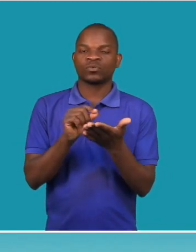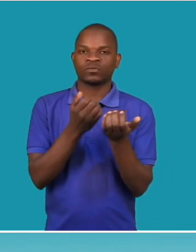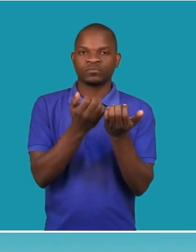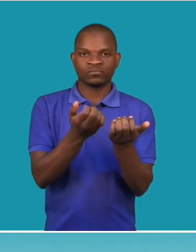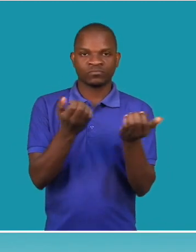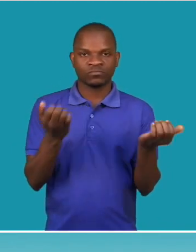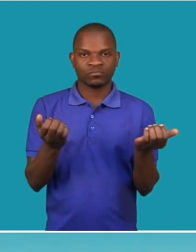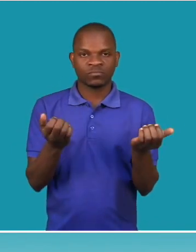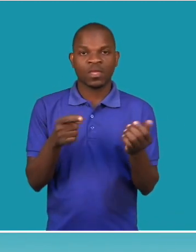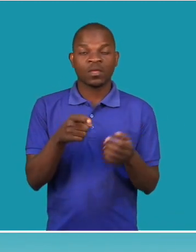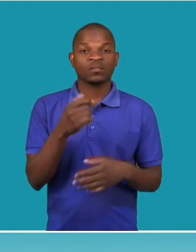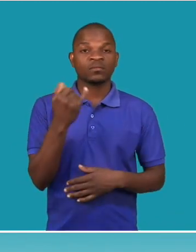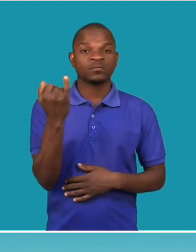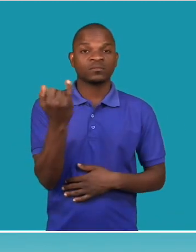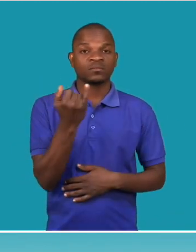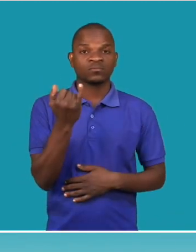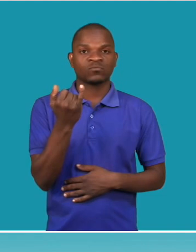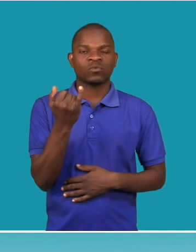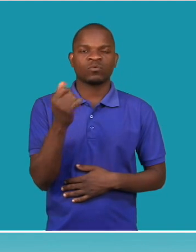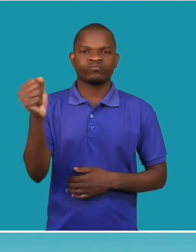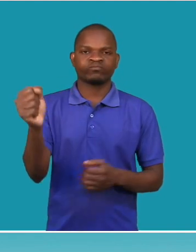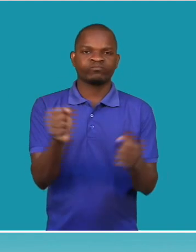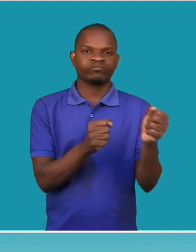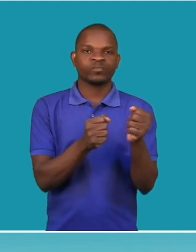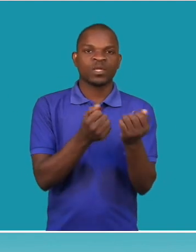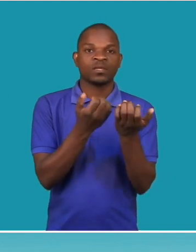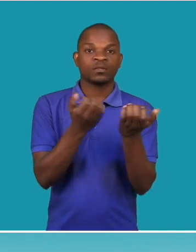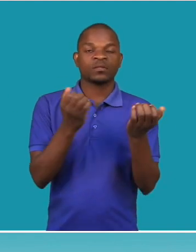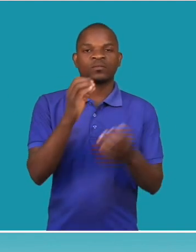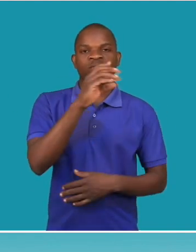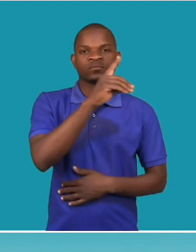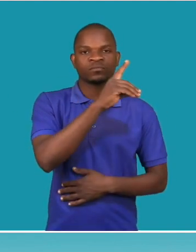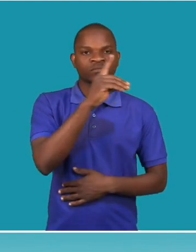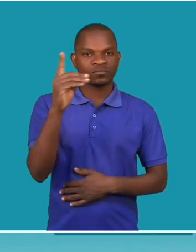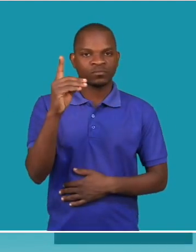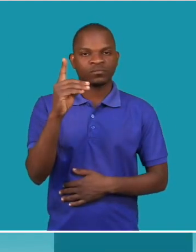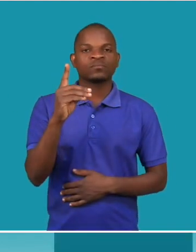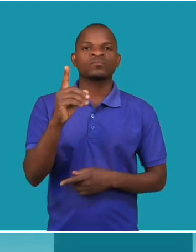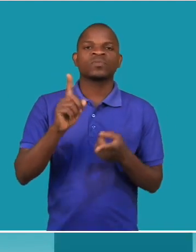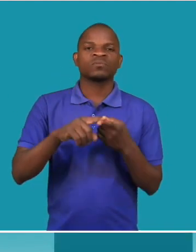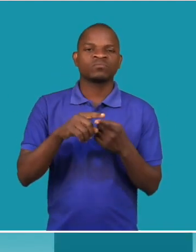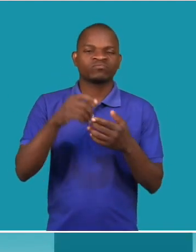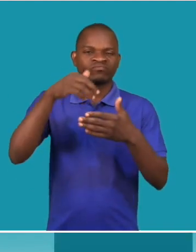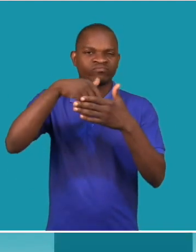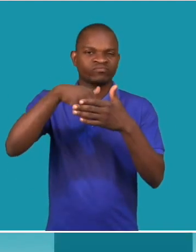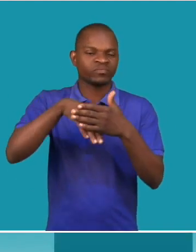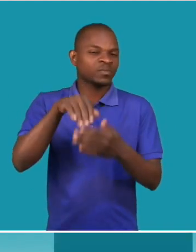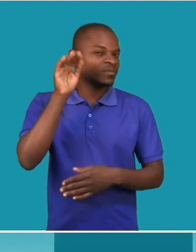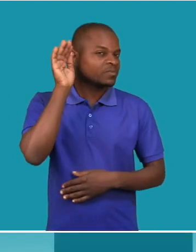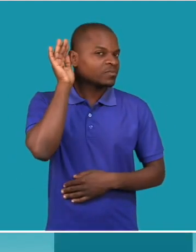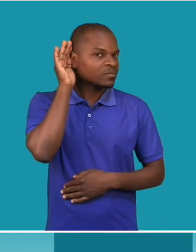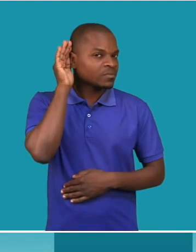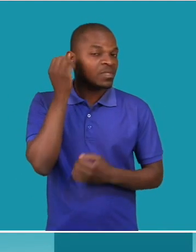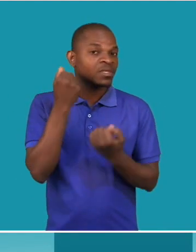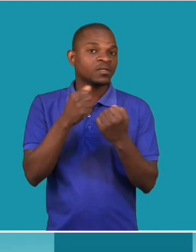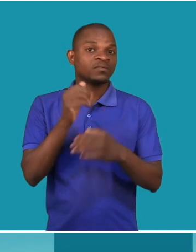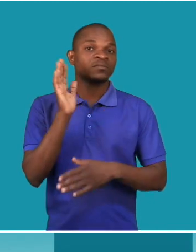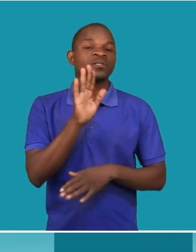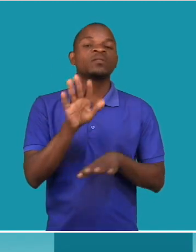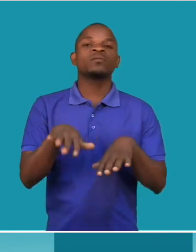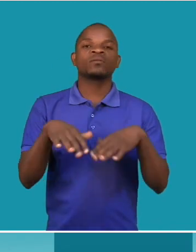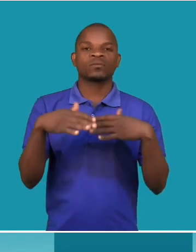Academia Lúdica Infantil, uma instituição que aberta crianças com necessidade de educativas especiais para se perceber